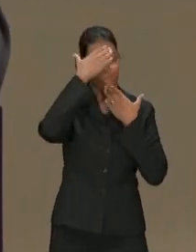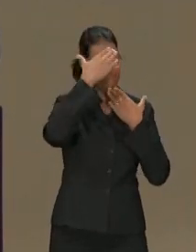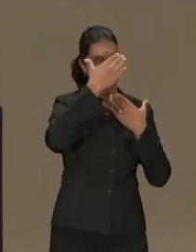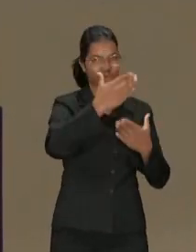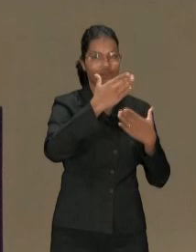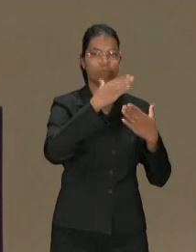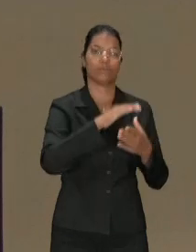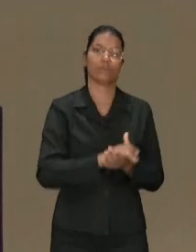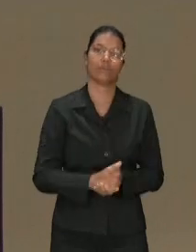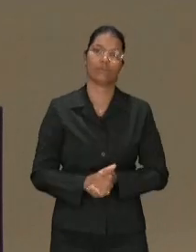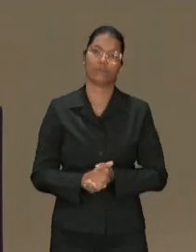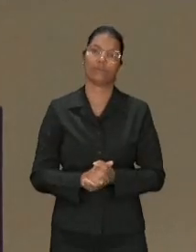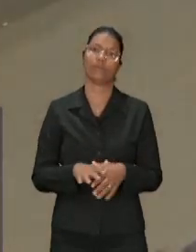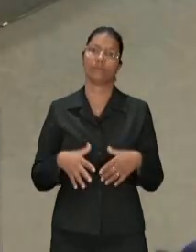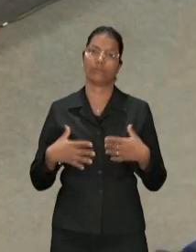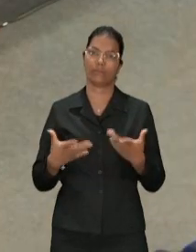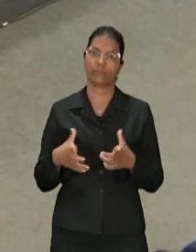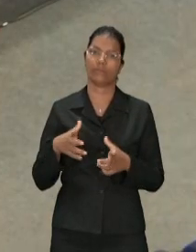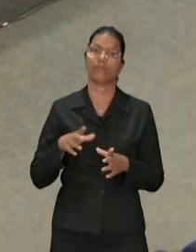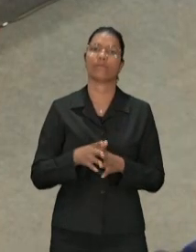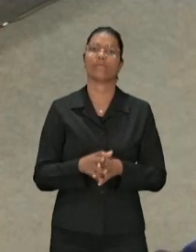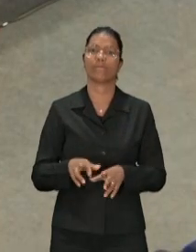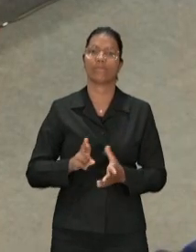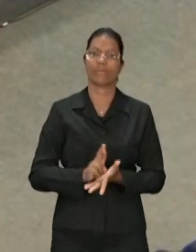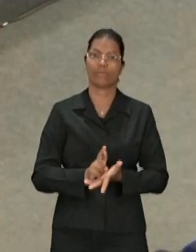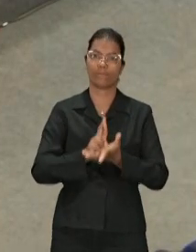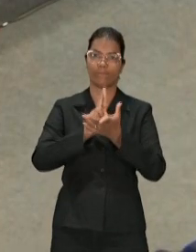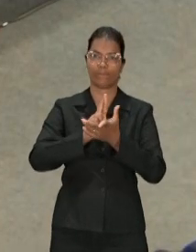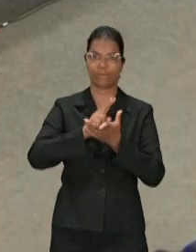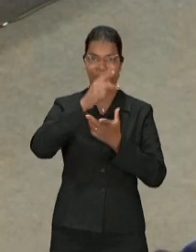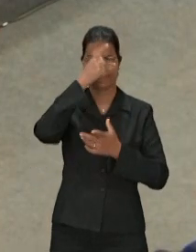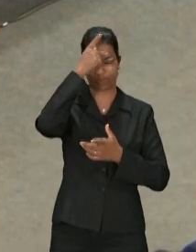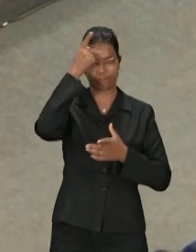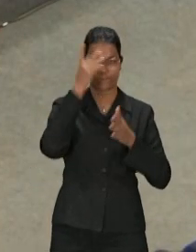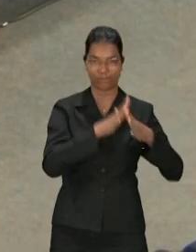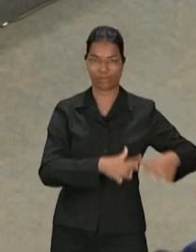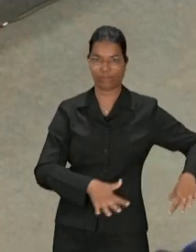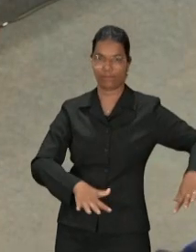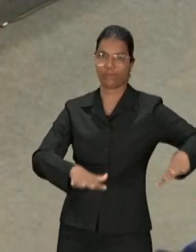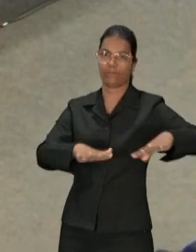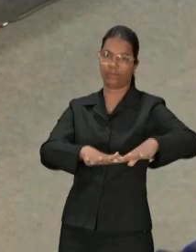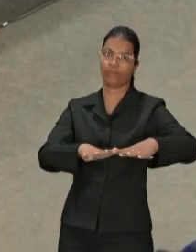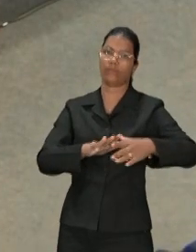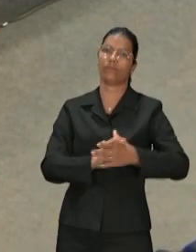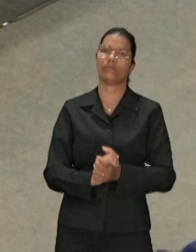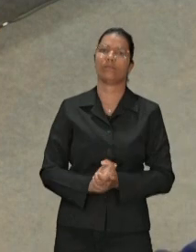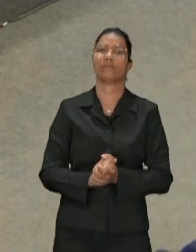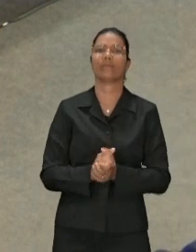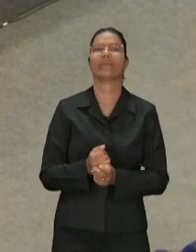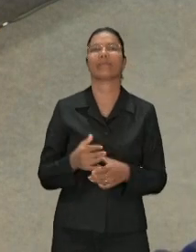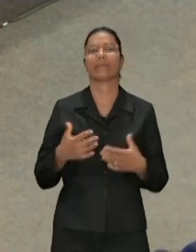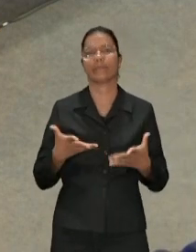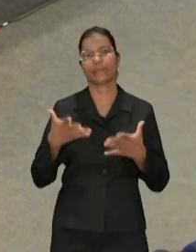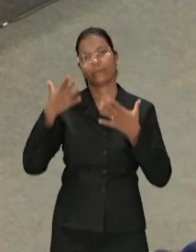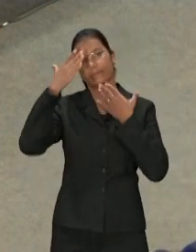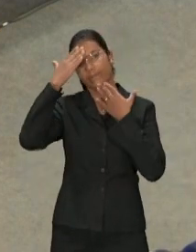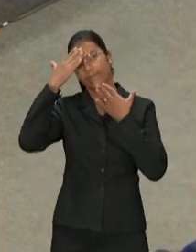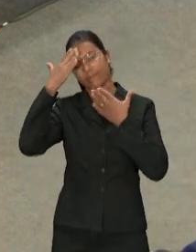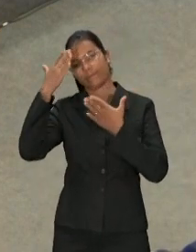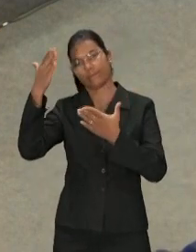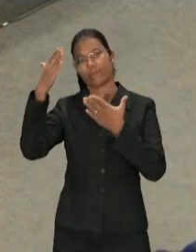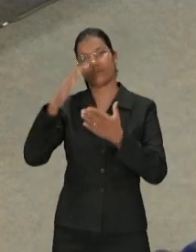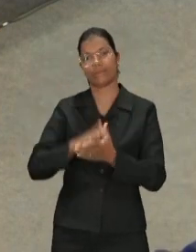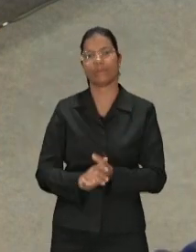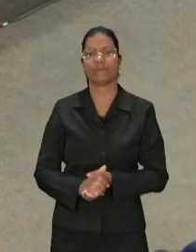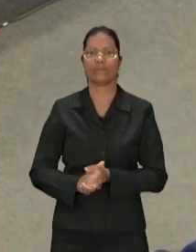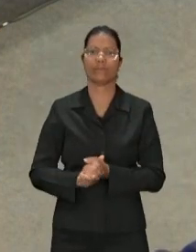dos representantes do povo, né? Então, em seu nome, presidente Eduardo Botelho, eu cumprimento todos